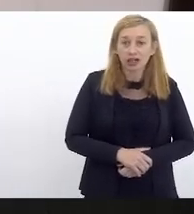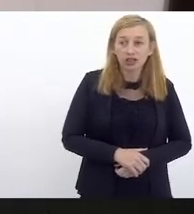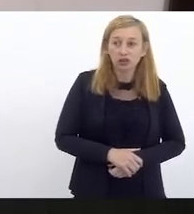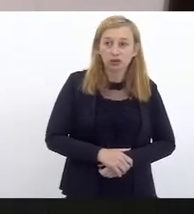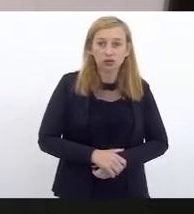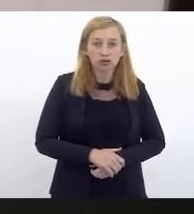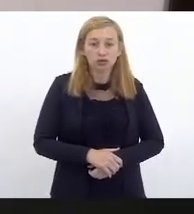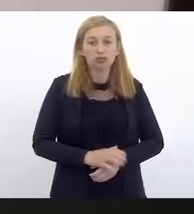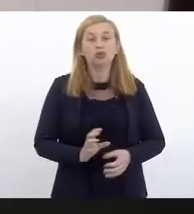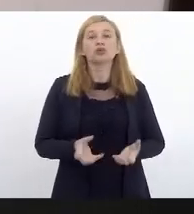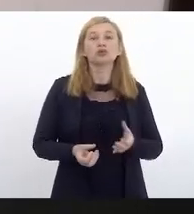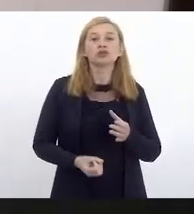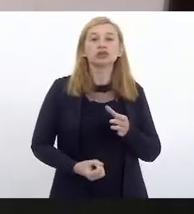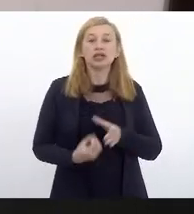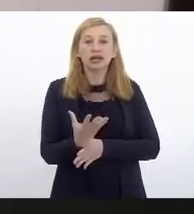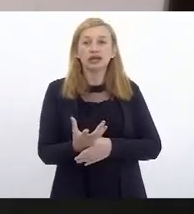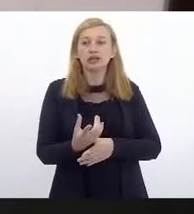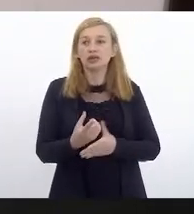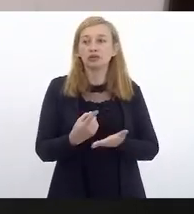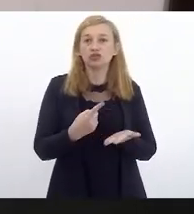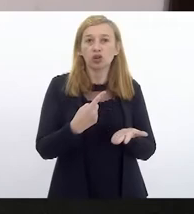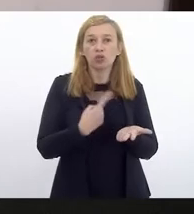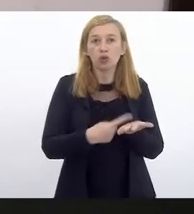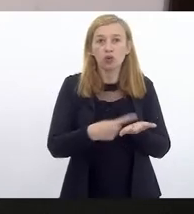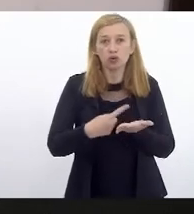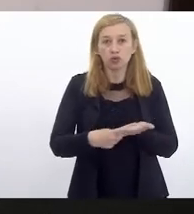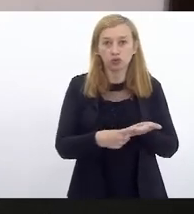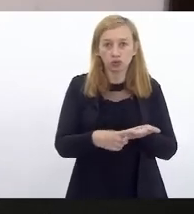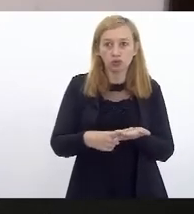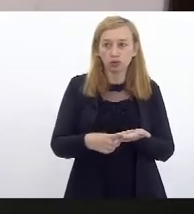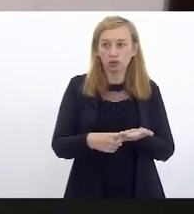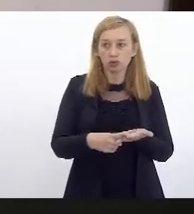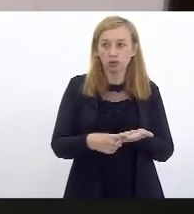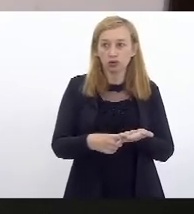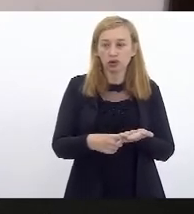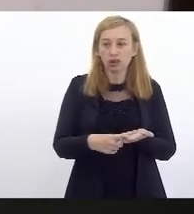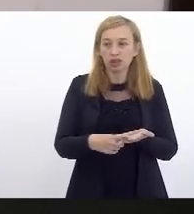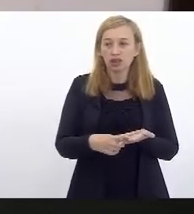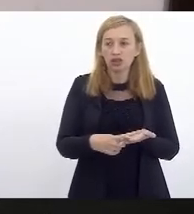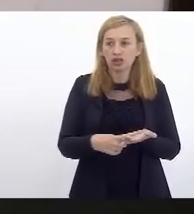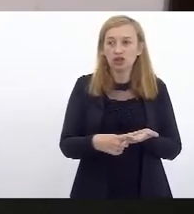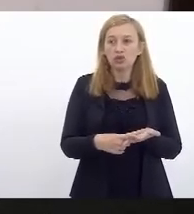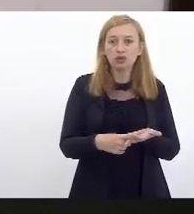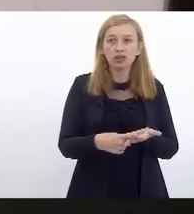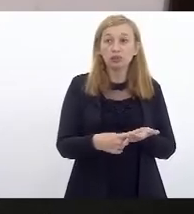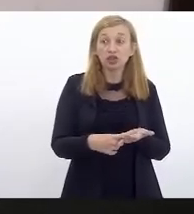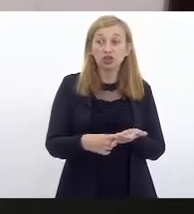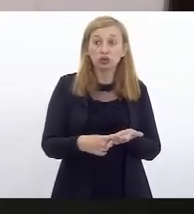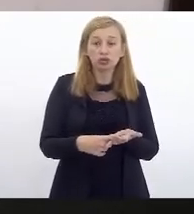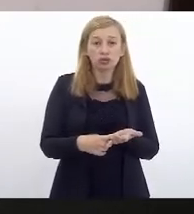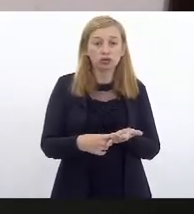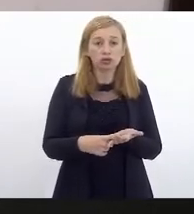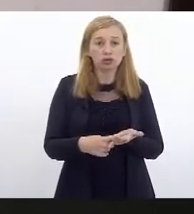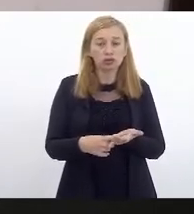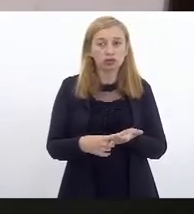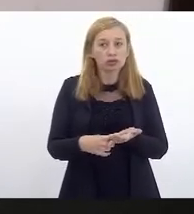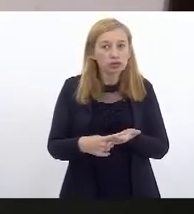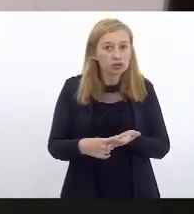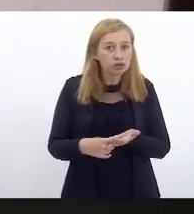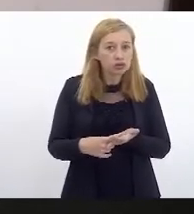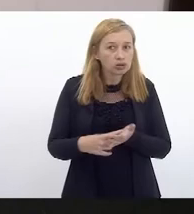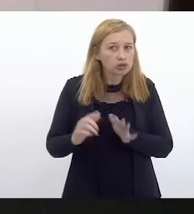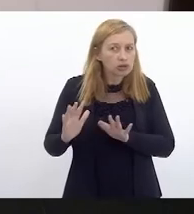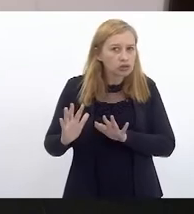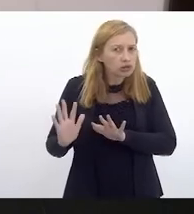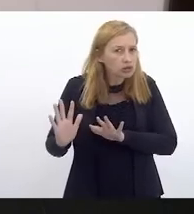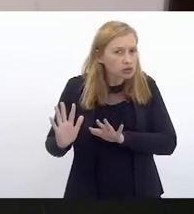na construção de um acordo, são perspectivas de perde-perde. Né? Porque se a ADI for